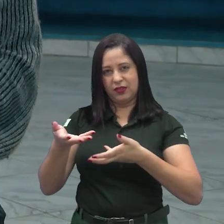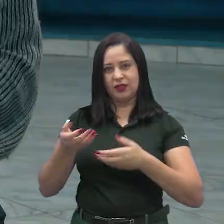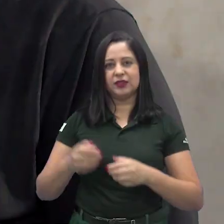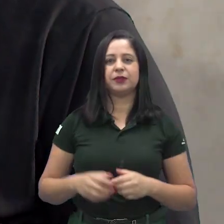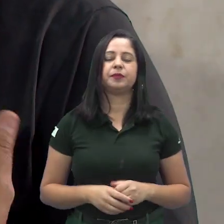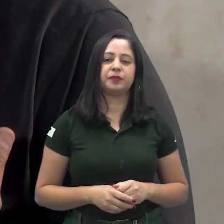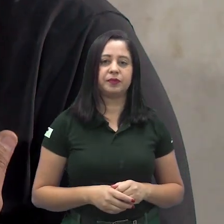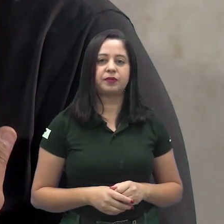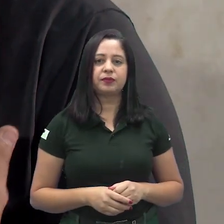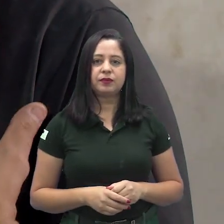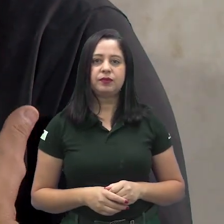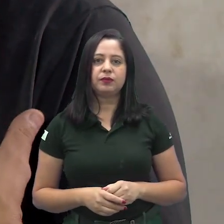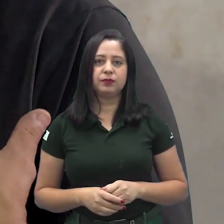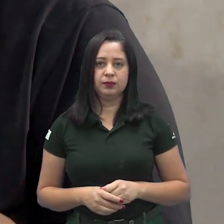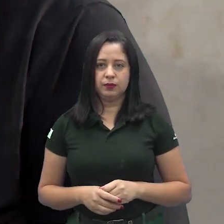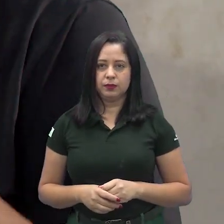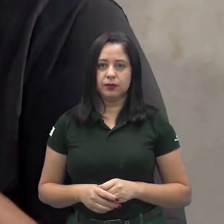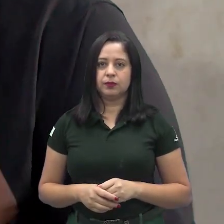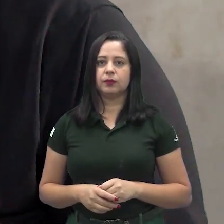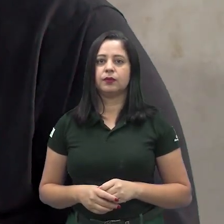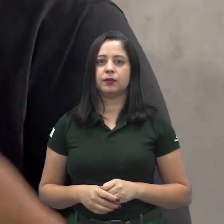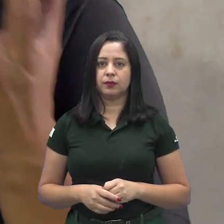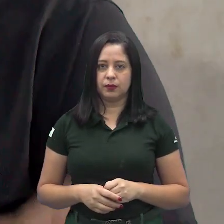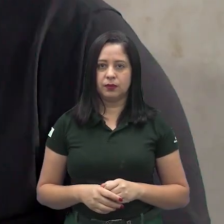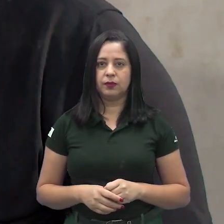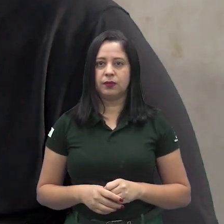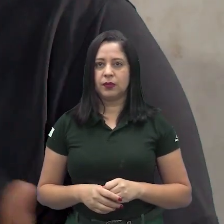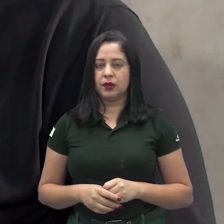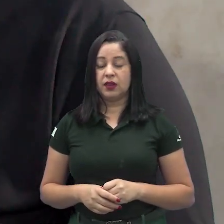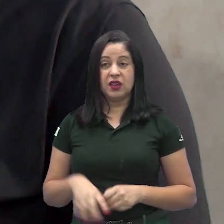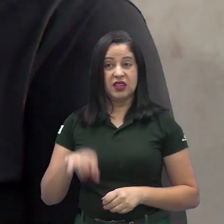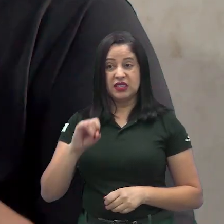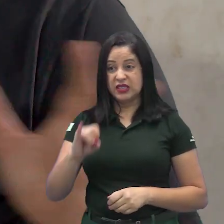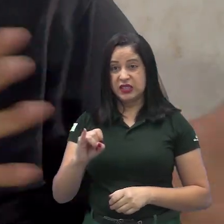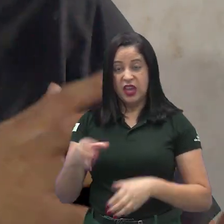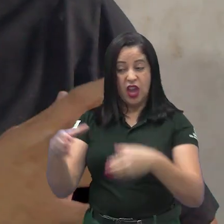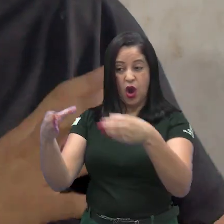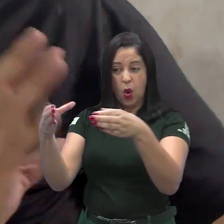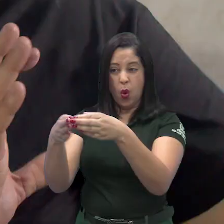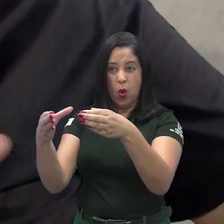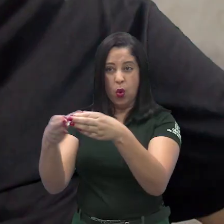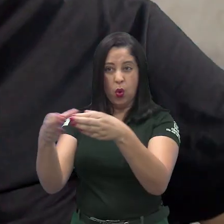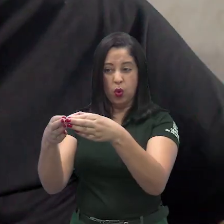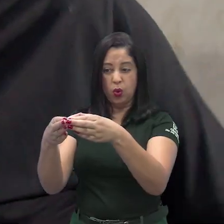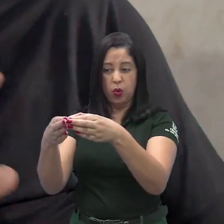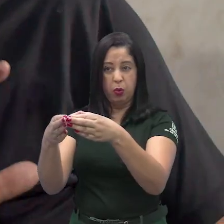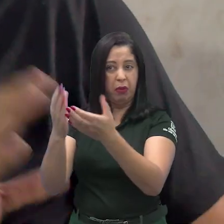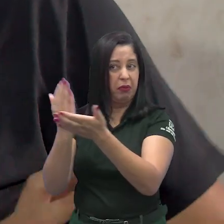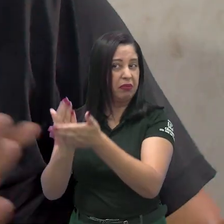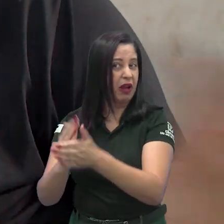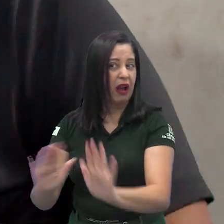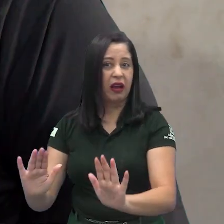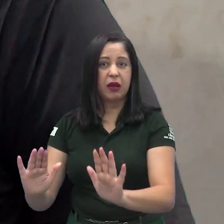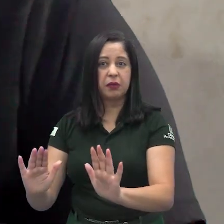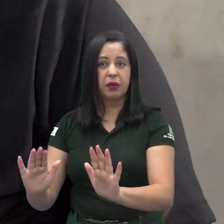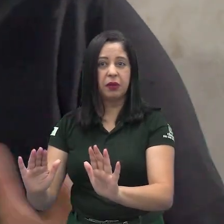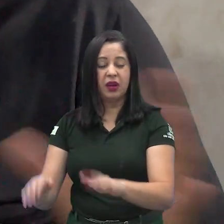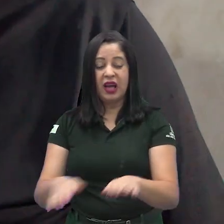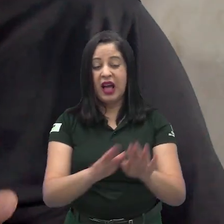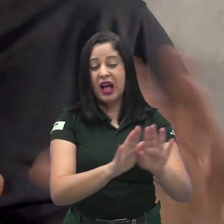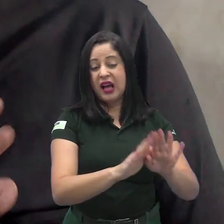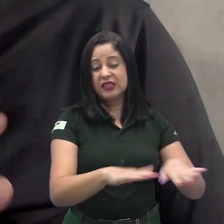crianças. E a gente entende que se isso para, se isso acaba, aquela lacuna que a gente preenche, ela vai voltar a